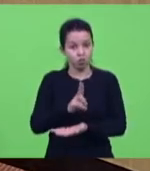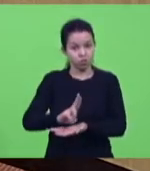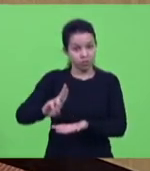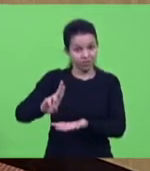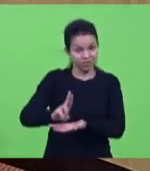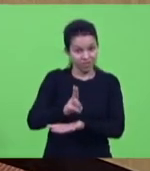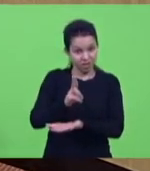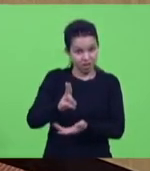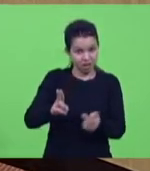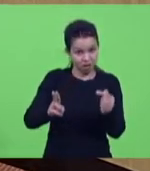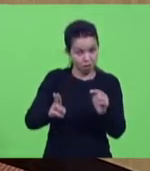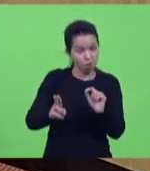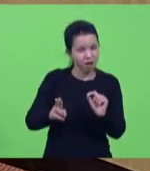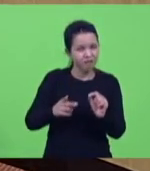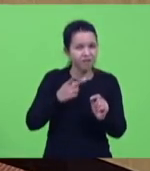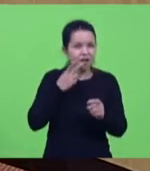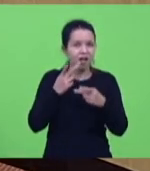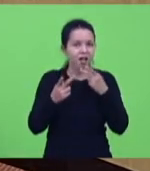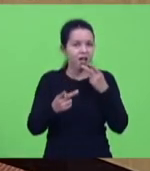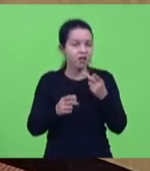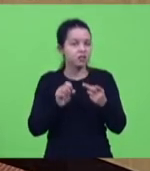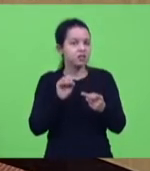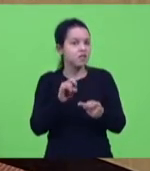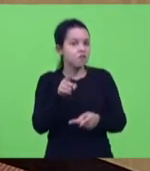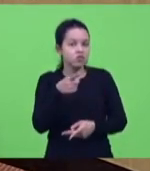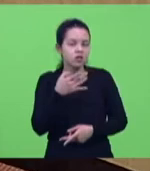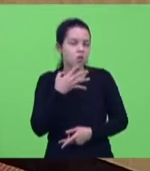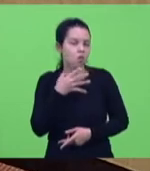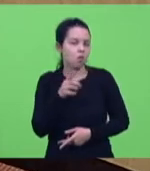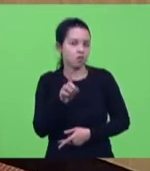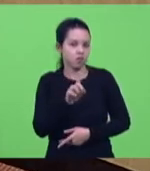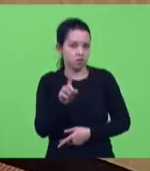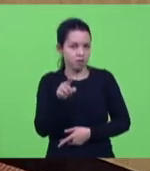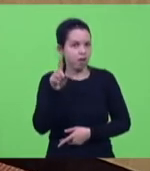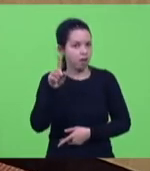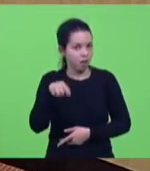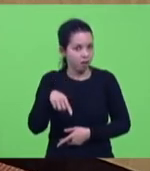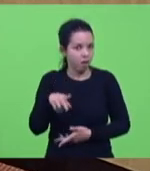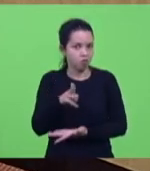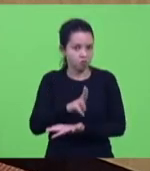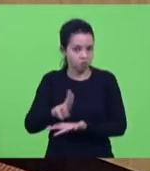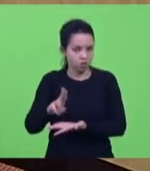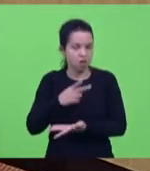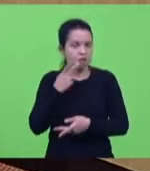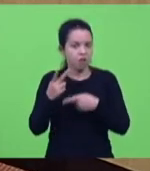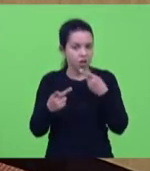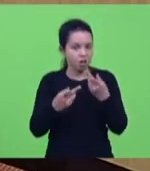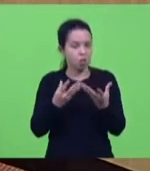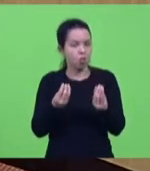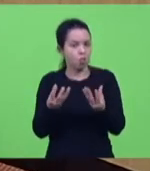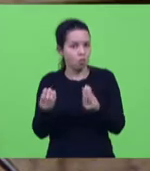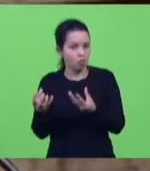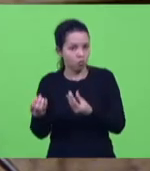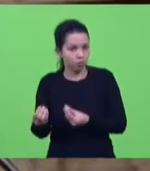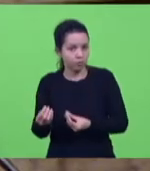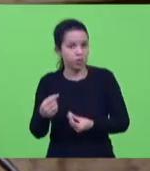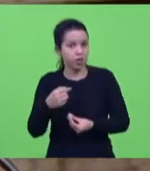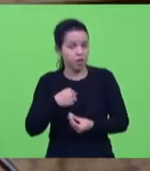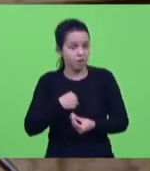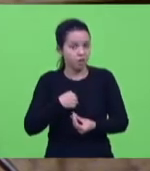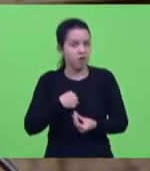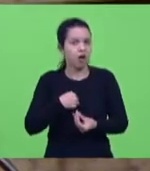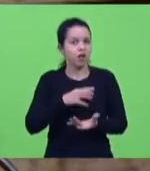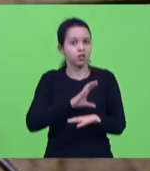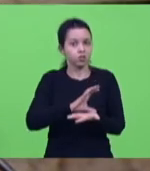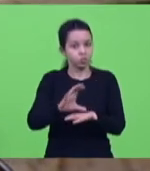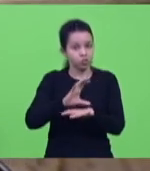saber, é comentar algo que você não tem conhecimento. Isso os universitários fazem bastante. Quando eu falo que é uma distribuição irregular,